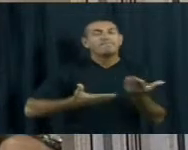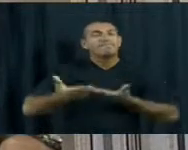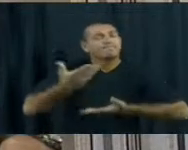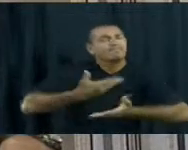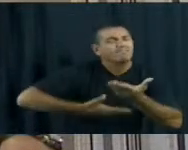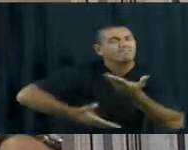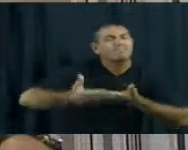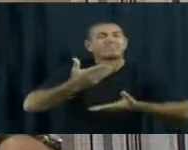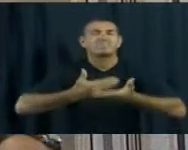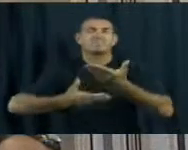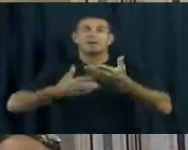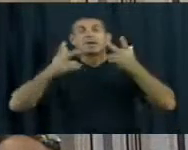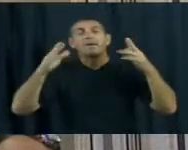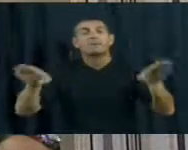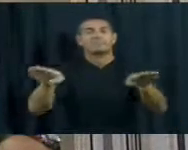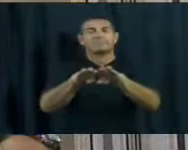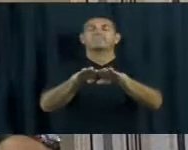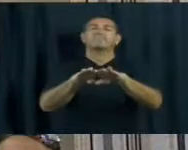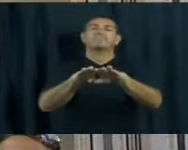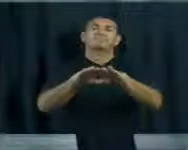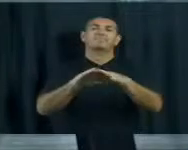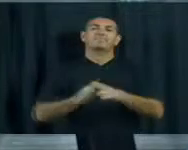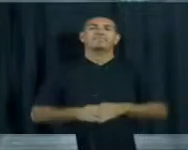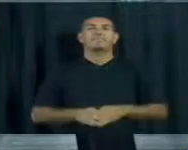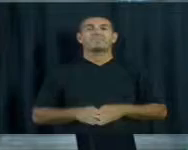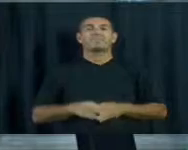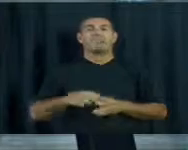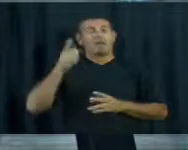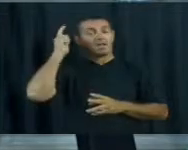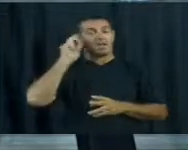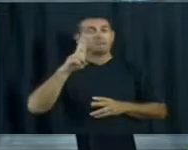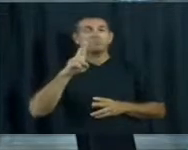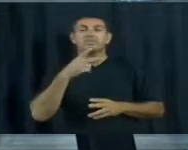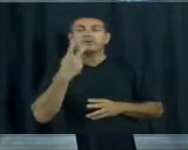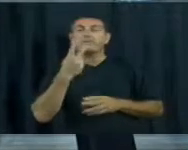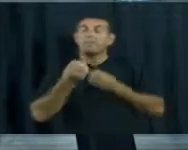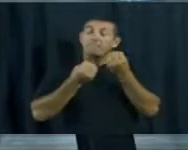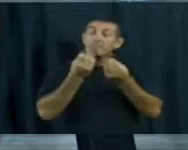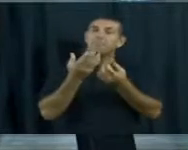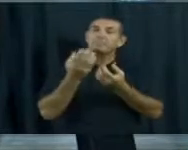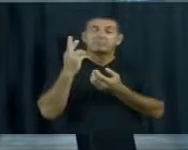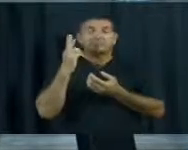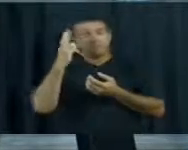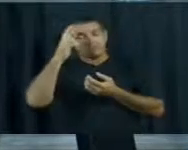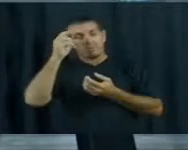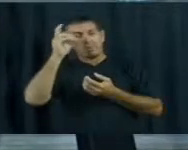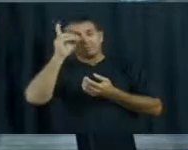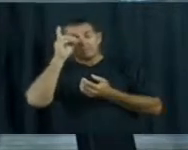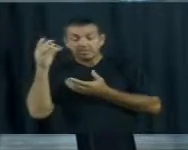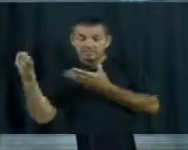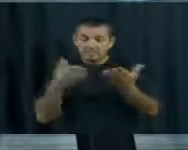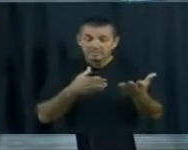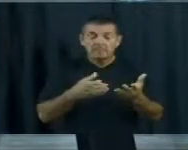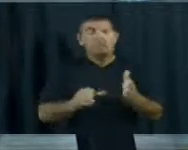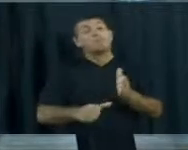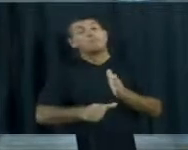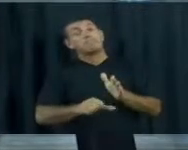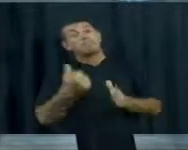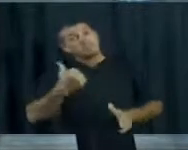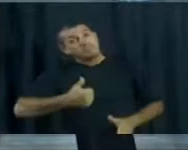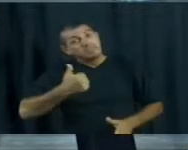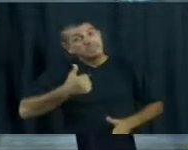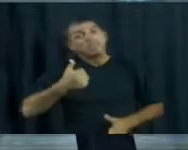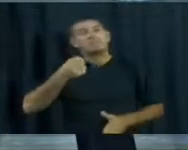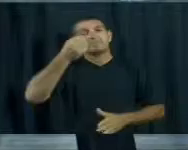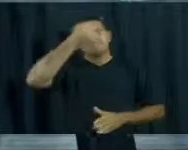todos como iguais. É muito bom ter o senhor aqui. Eu acredito que é o primeiro prefeito a vir no programa